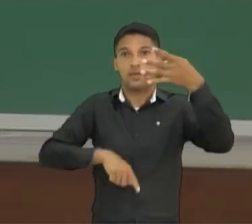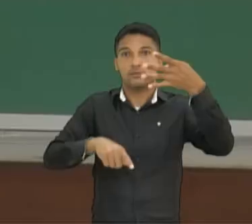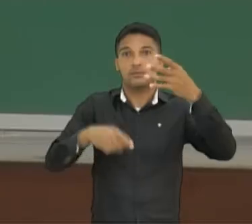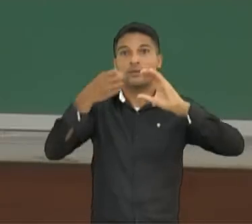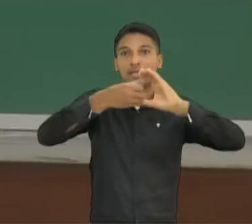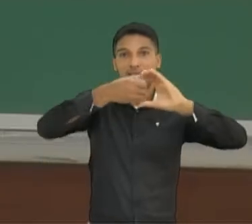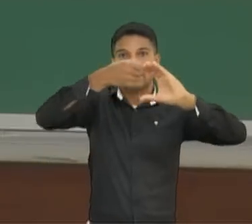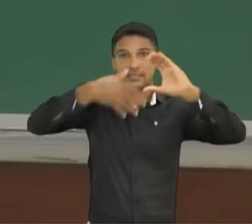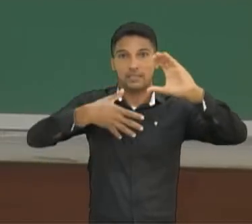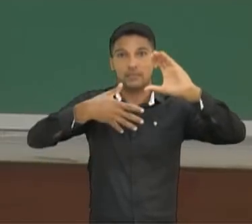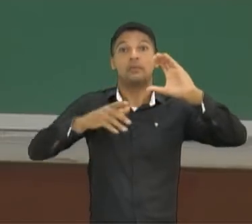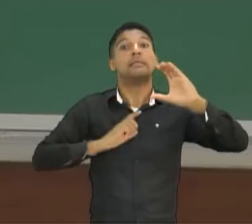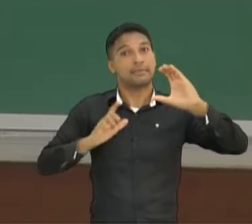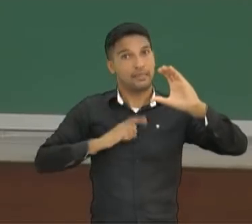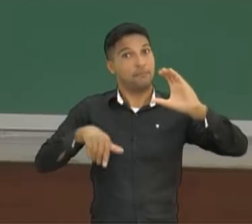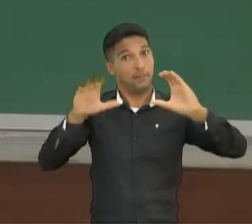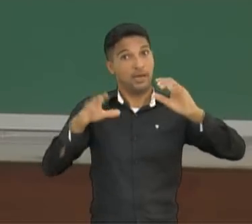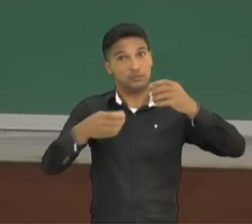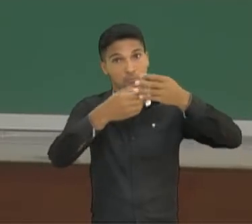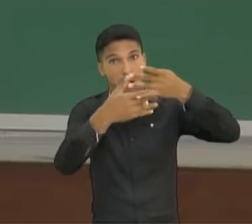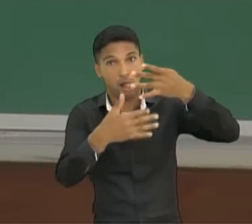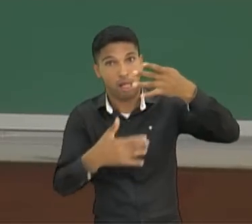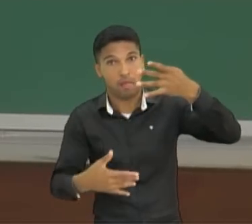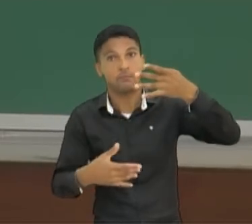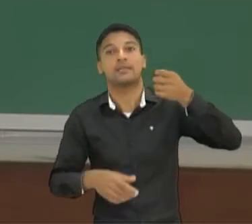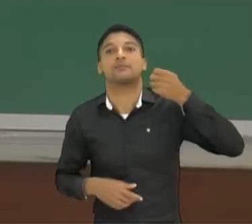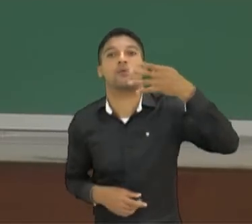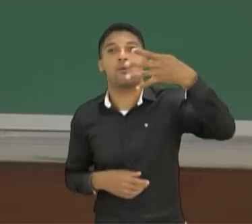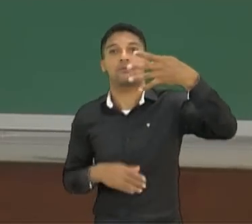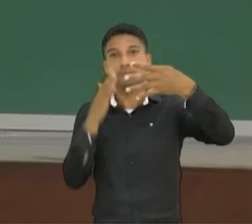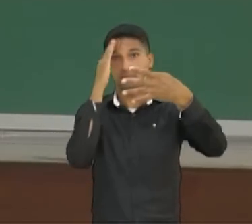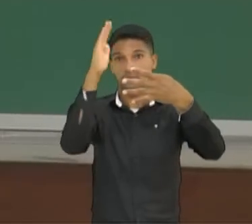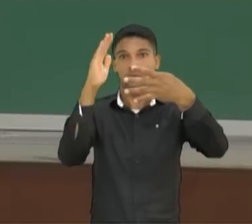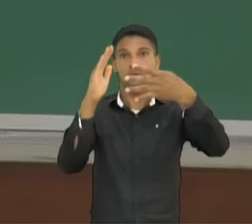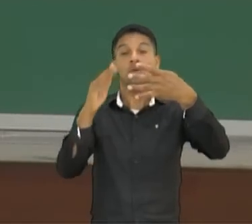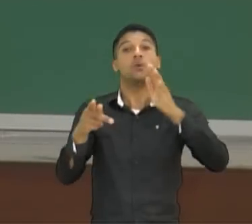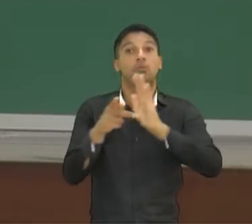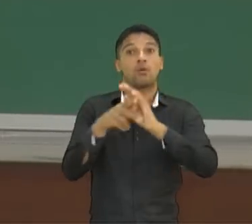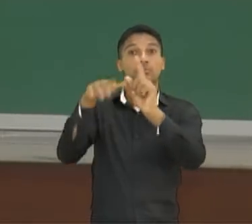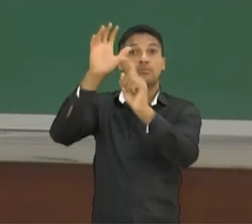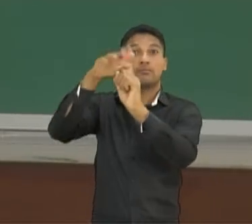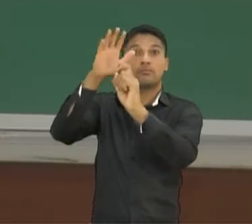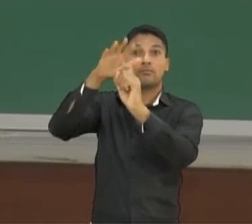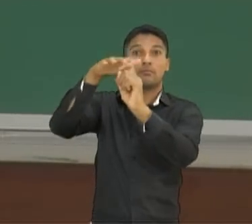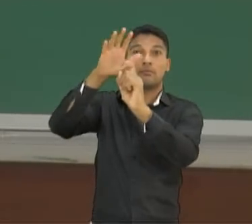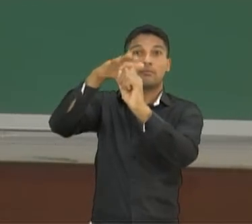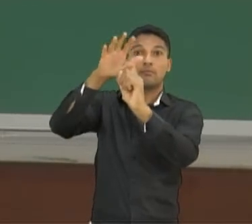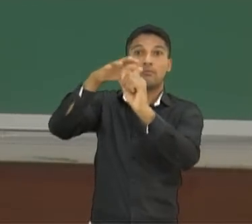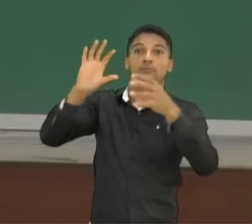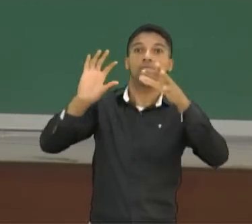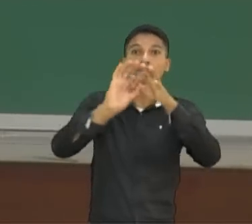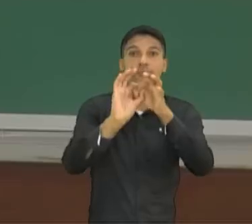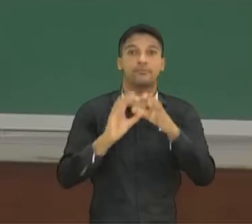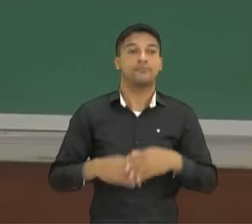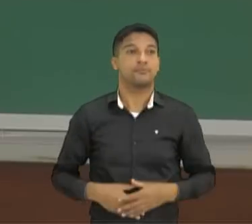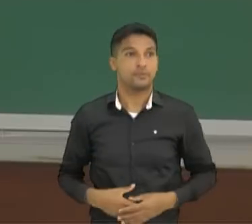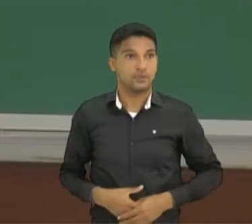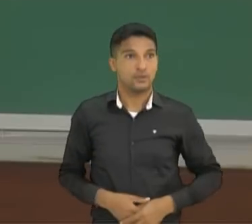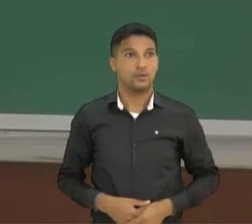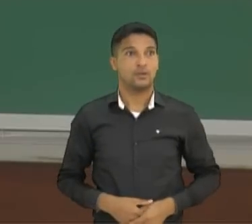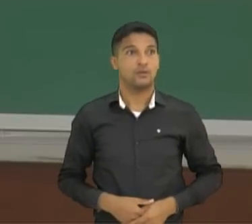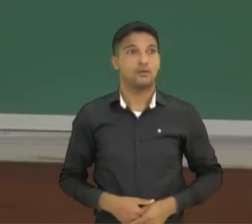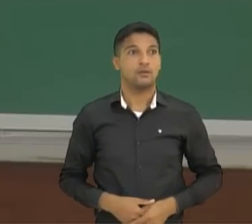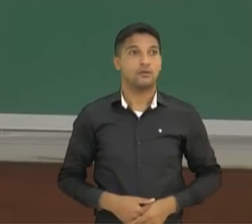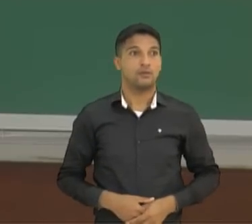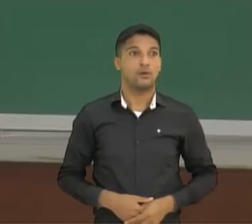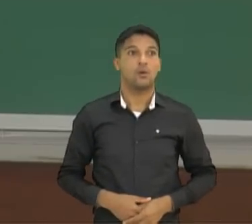eu considerei essas 4 aqui centrais para o senso mítico. Primeiro, que o senso mítico ele é um